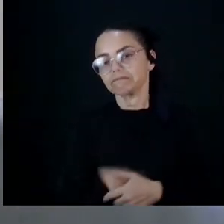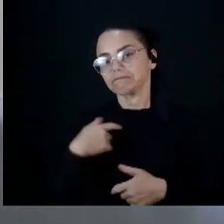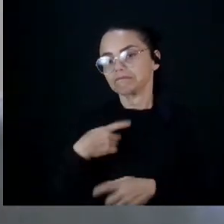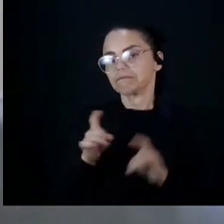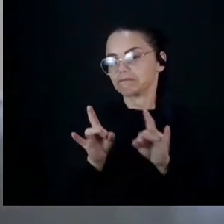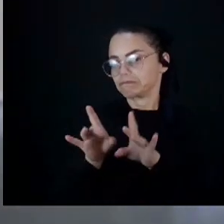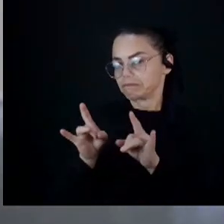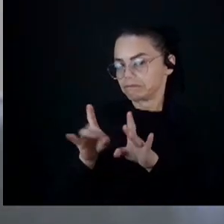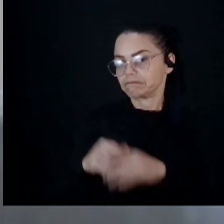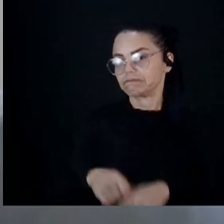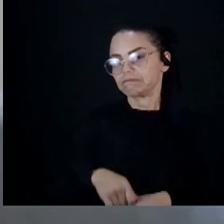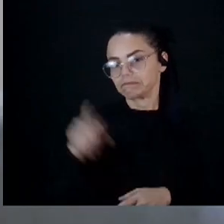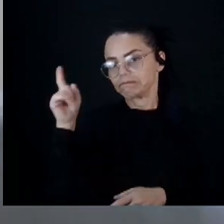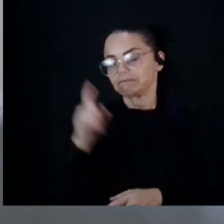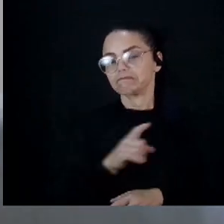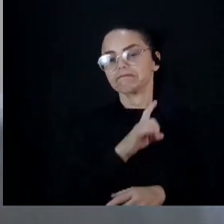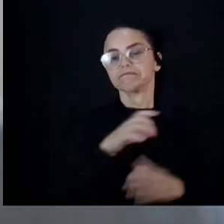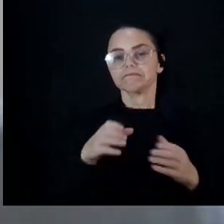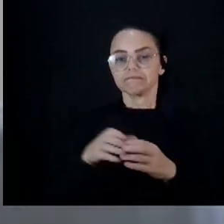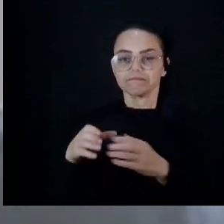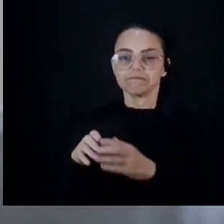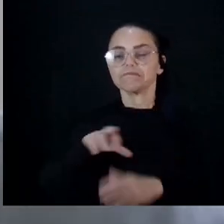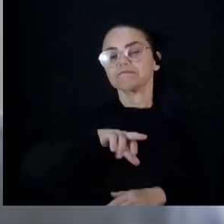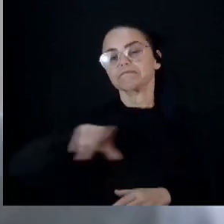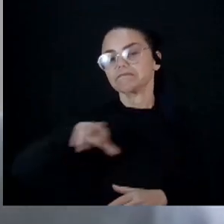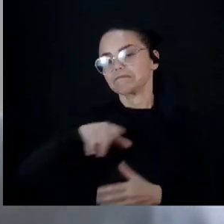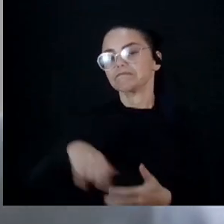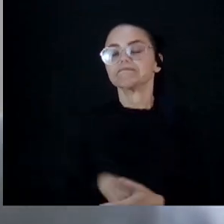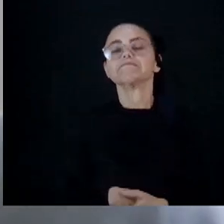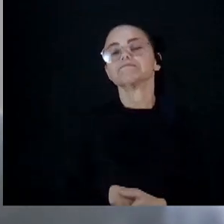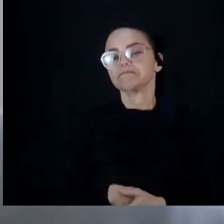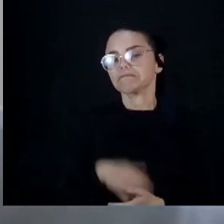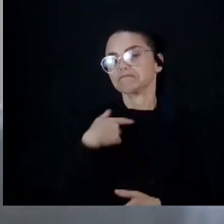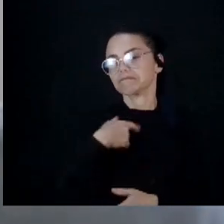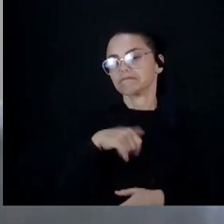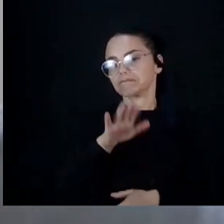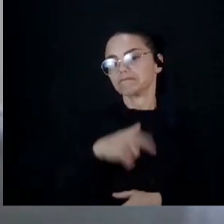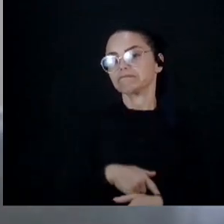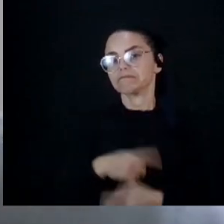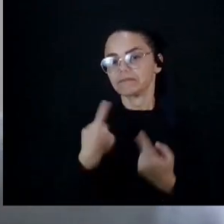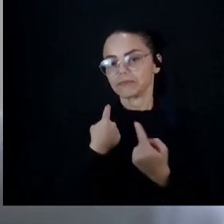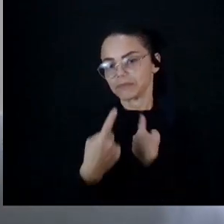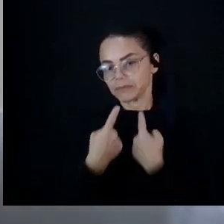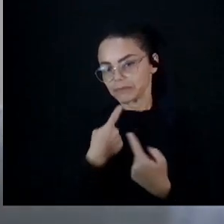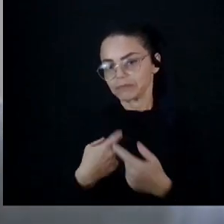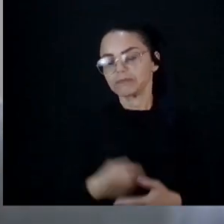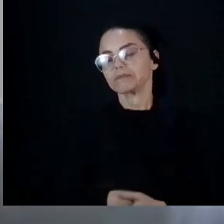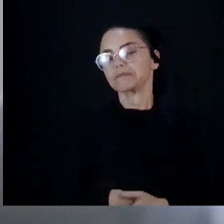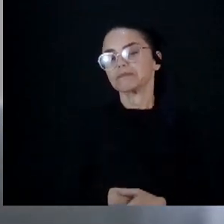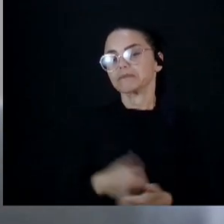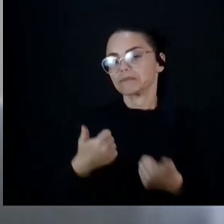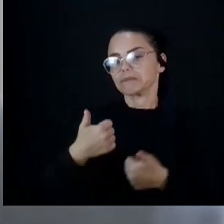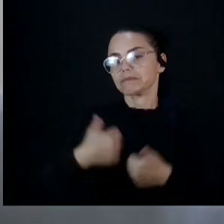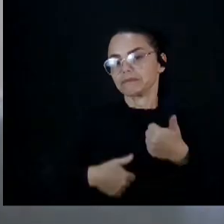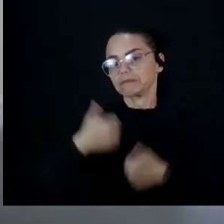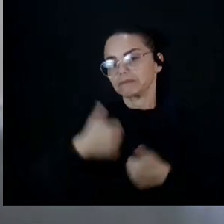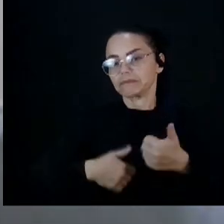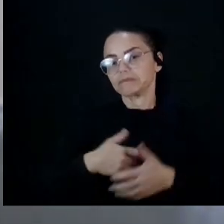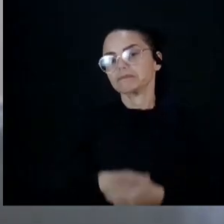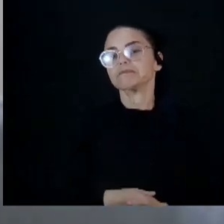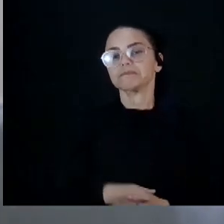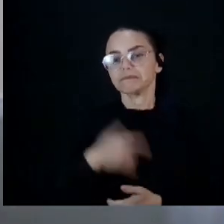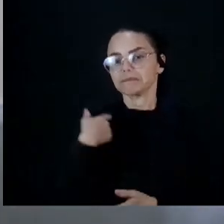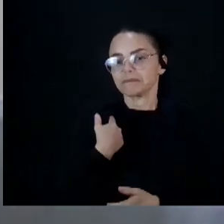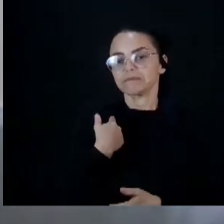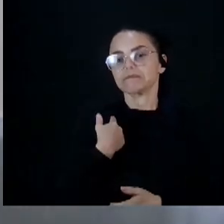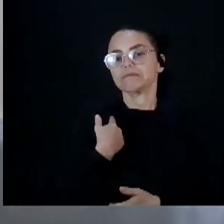cada time, essas diferenças? Acho que aí entra muito mais um diálogo sobre o esporte em si do que sobre a tecnologia,